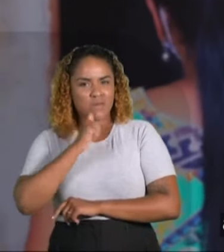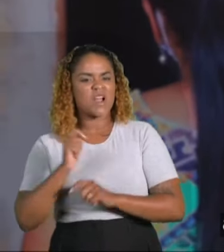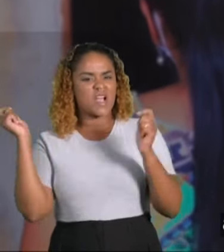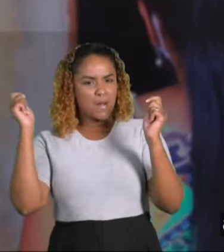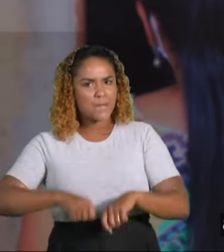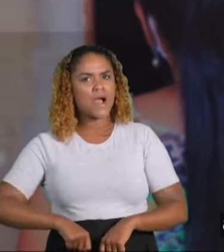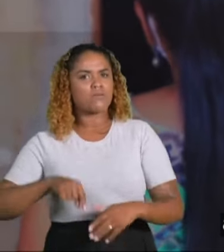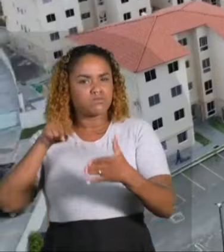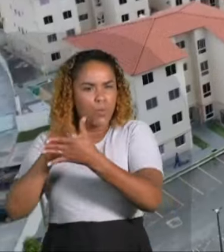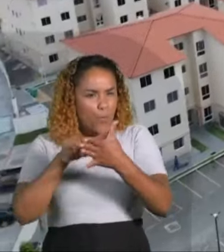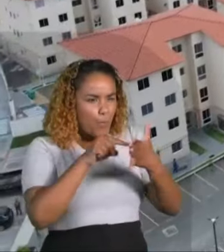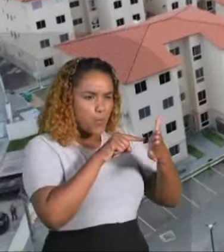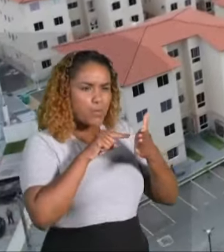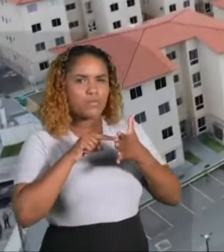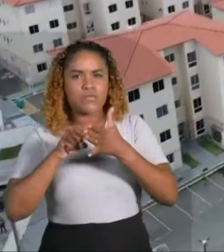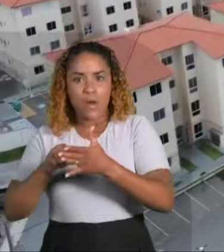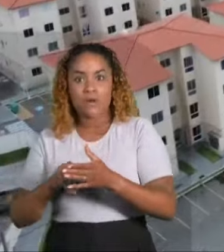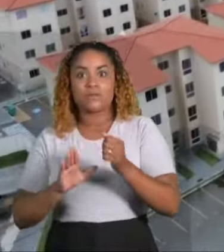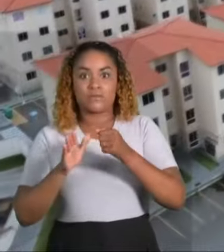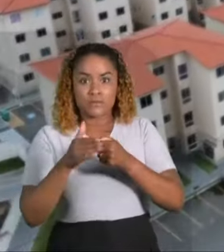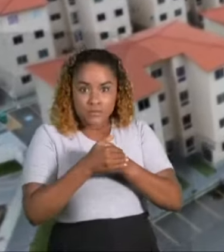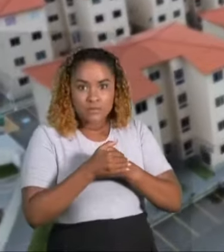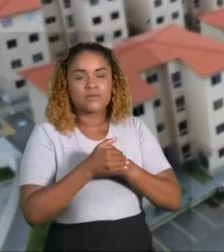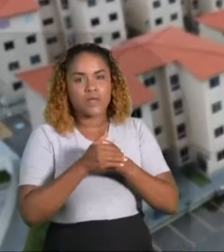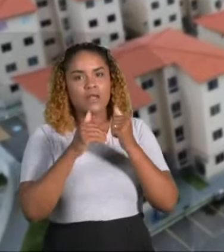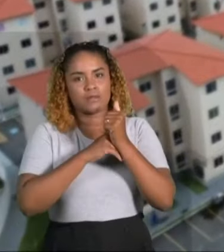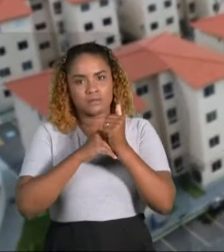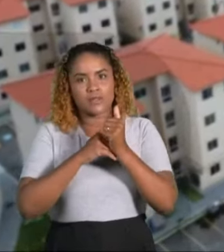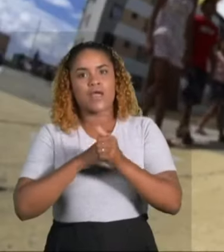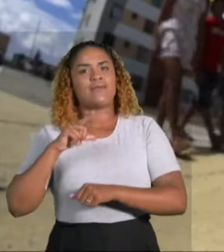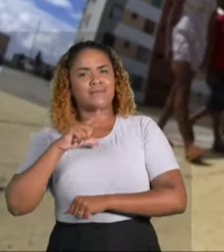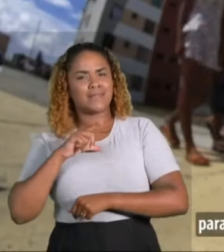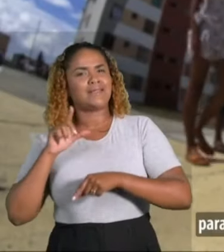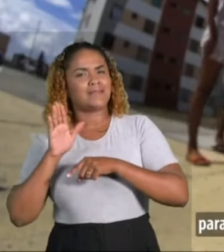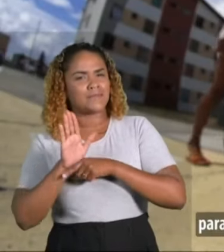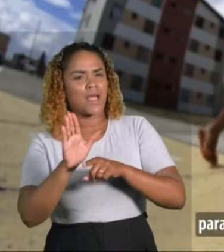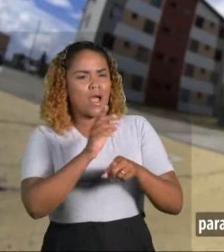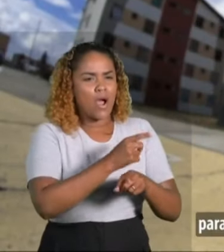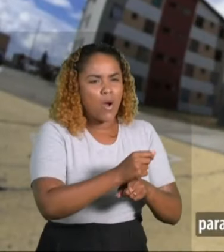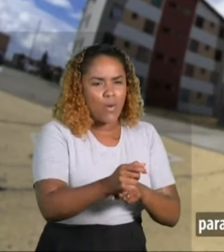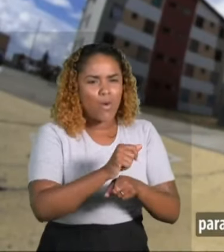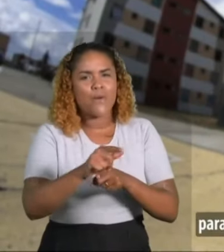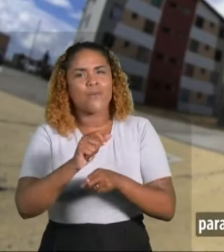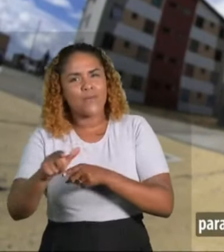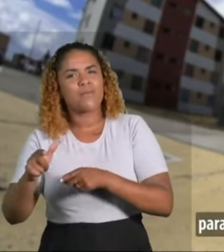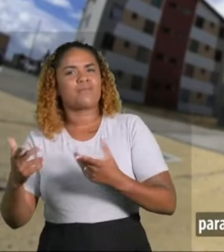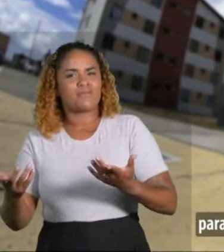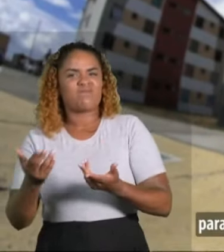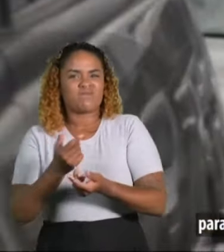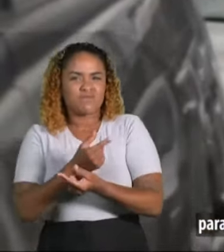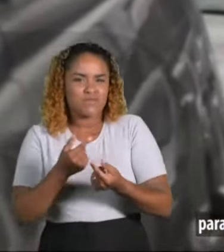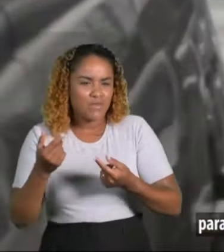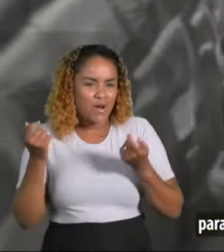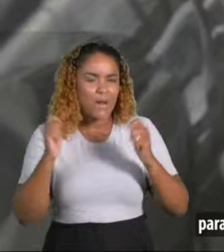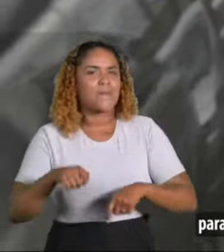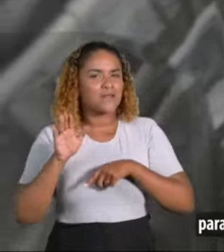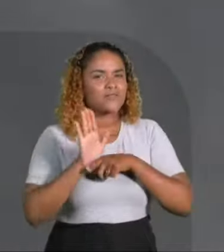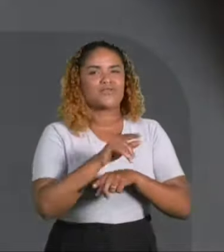denunciar e manter o sigilo. Sem falar na ampliação do aluguel social para aquelas famílias que vivem em